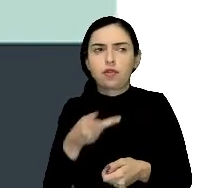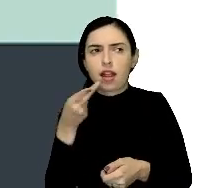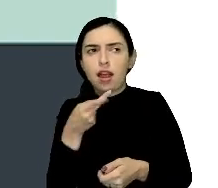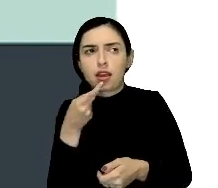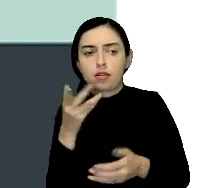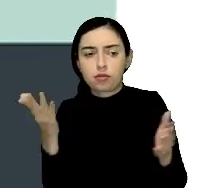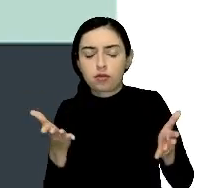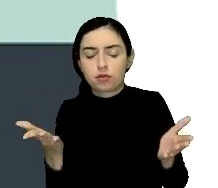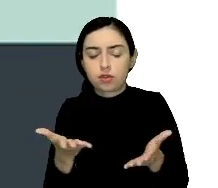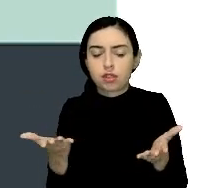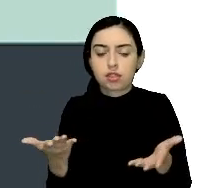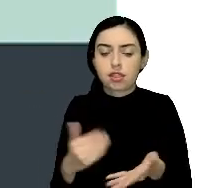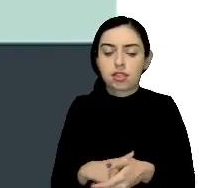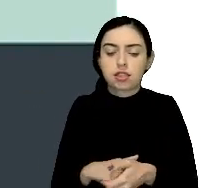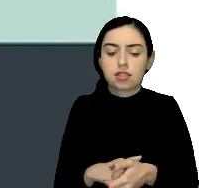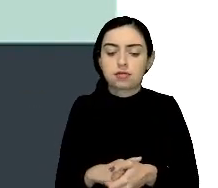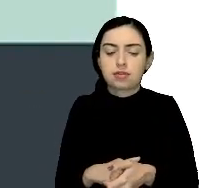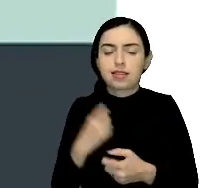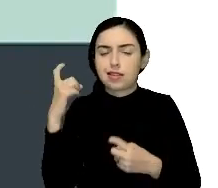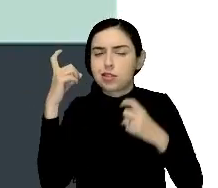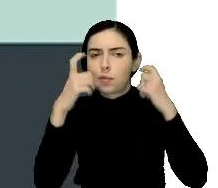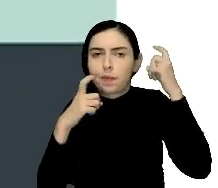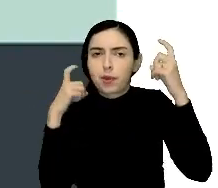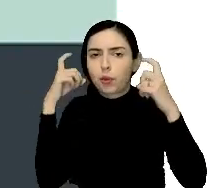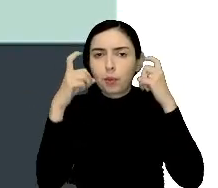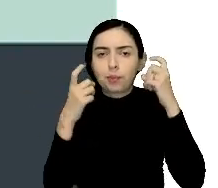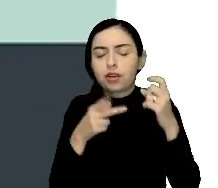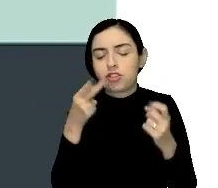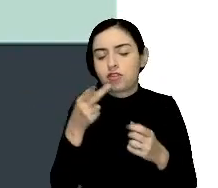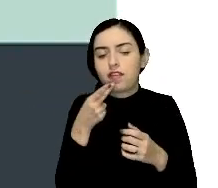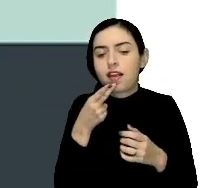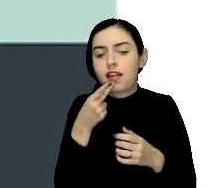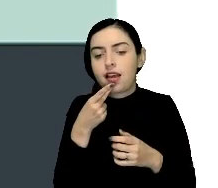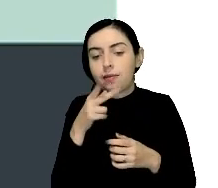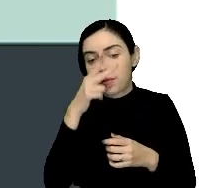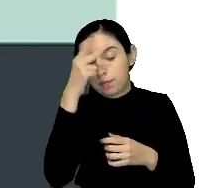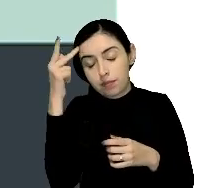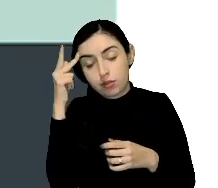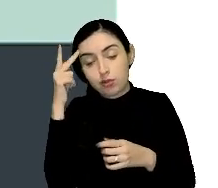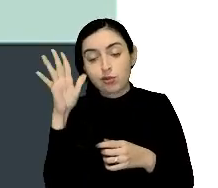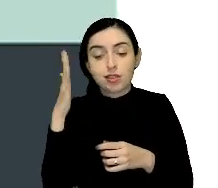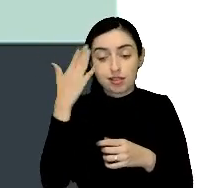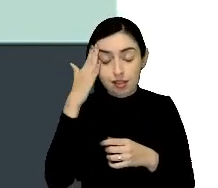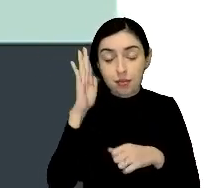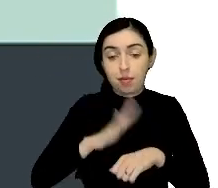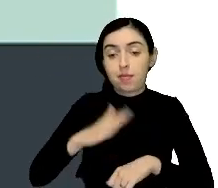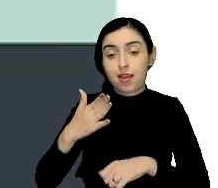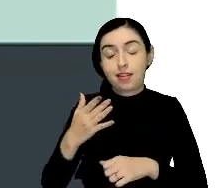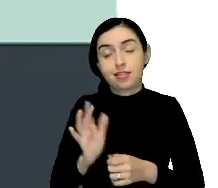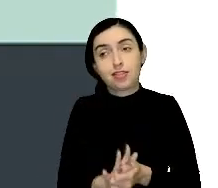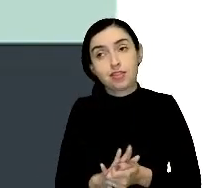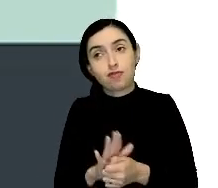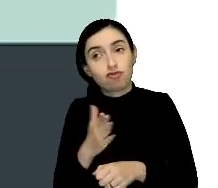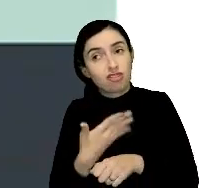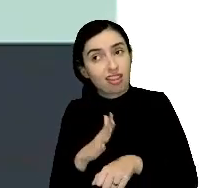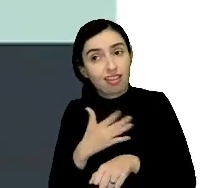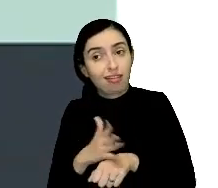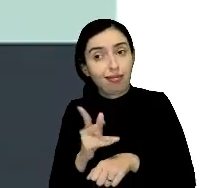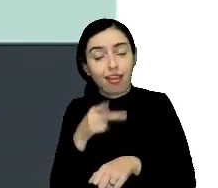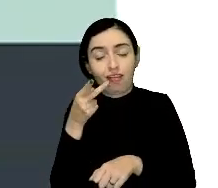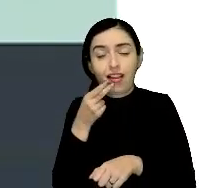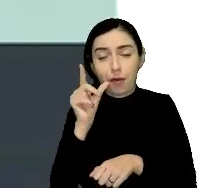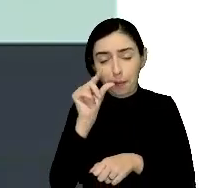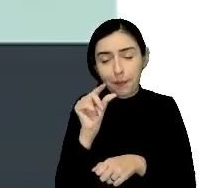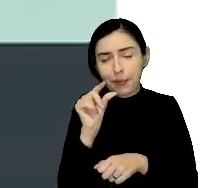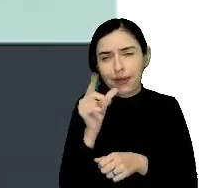sempre preocupante falar para pessoas que sabem mais que a gente. Então eu vou tentar falar o mínimo